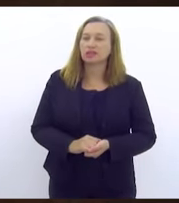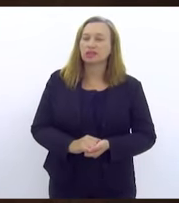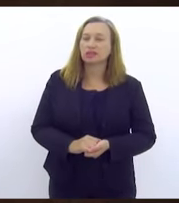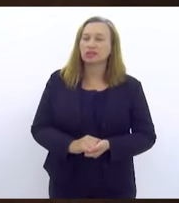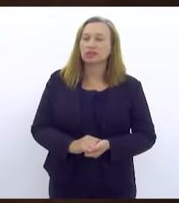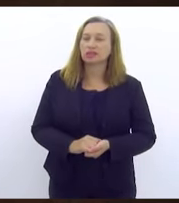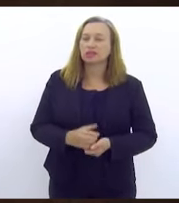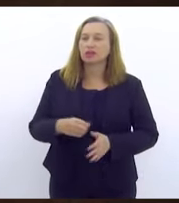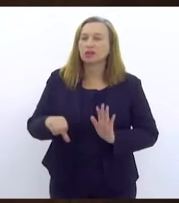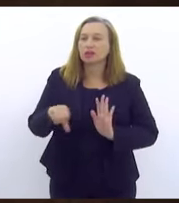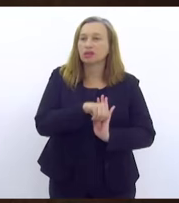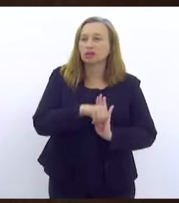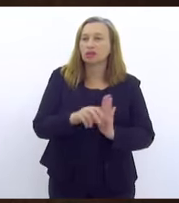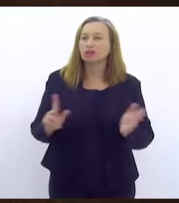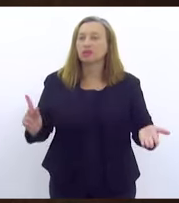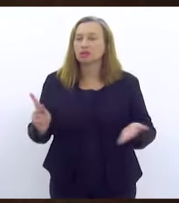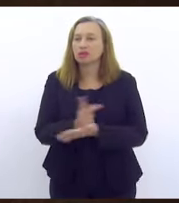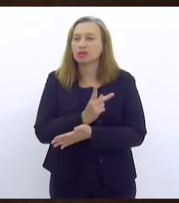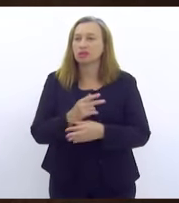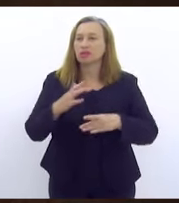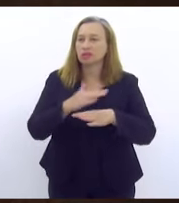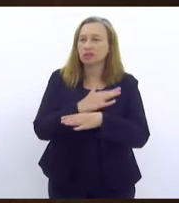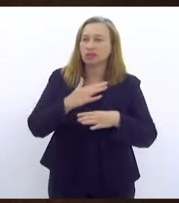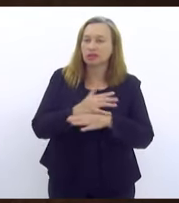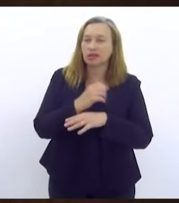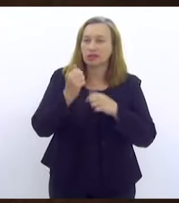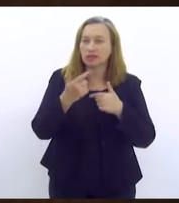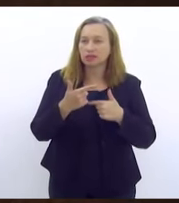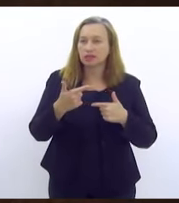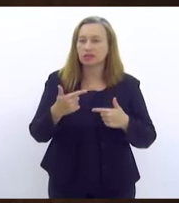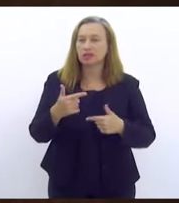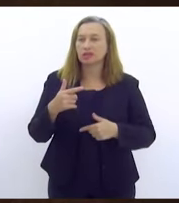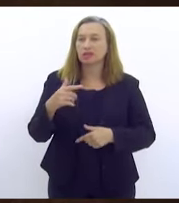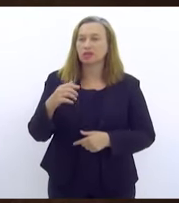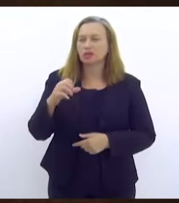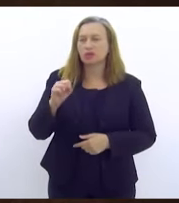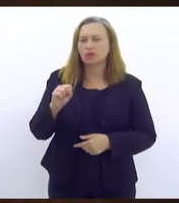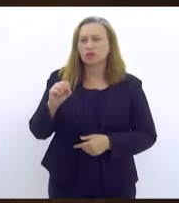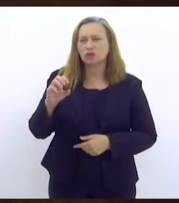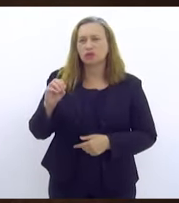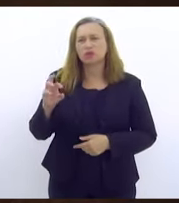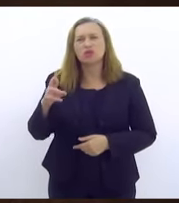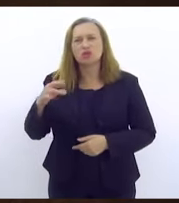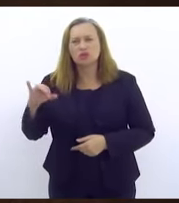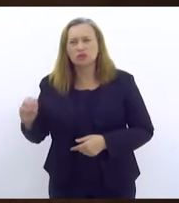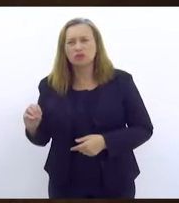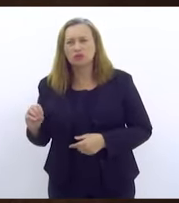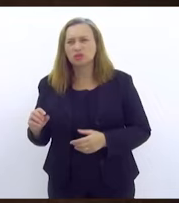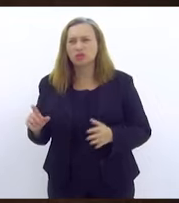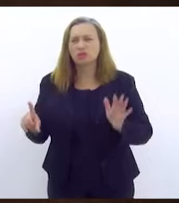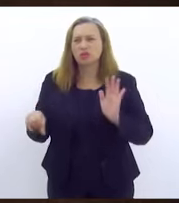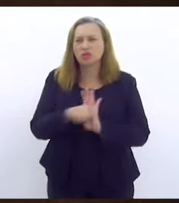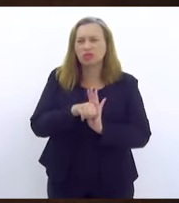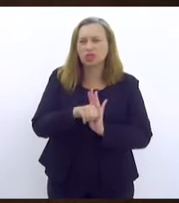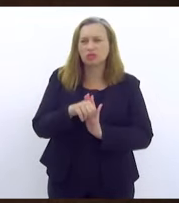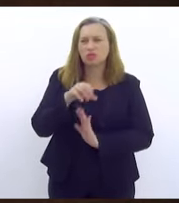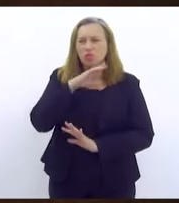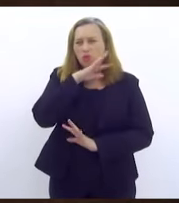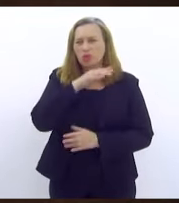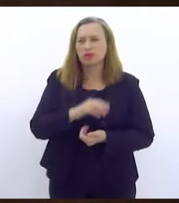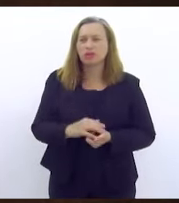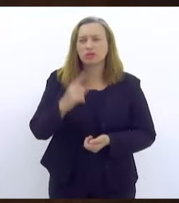esse crime que aconteceu na cidade de Sorriso, um crime bárbaro, e aí eu vim para cá para que nós possamos fazer uma